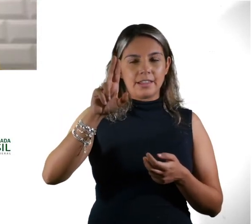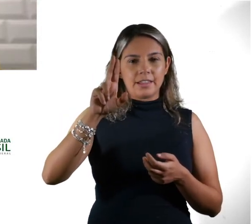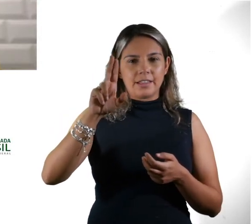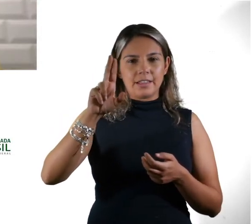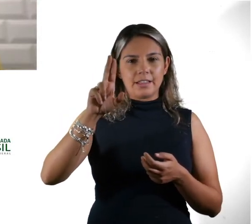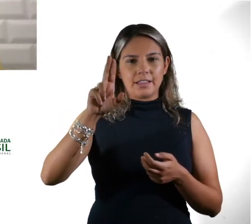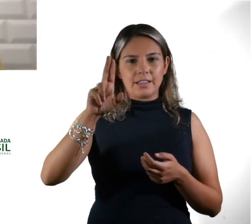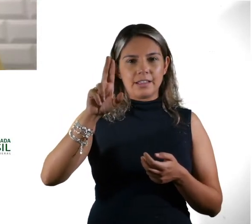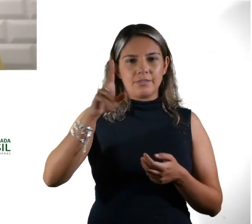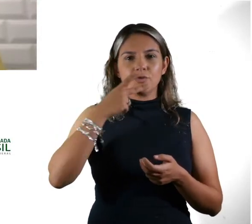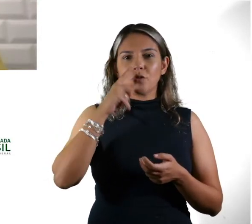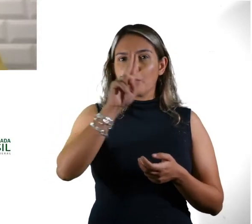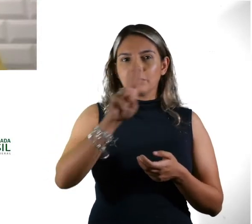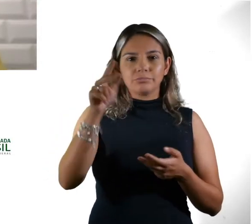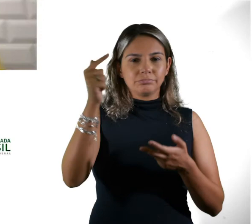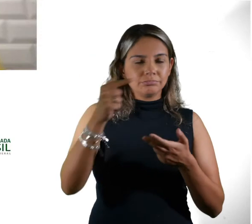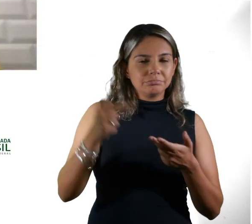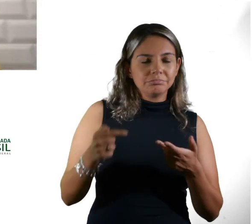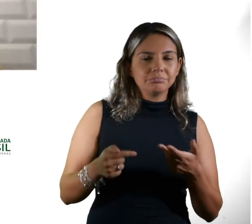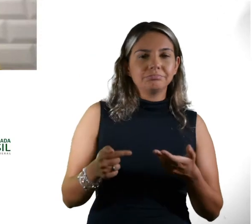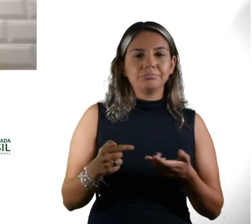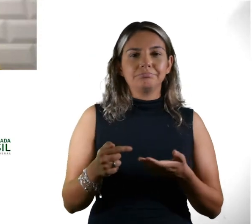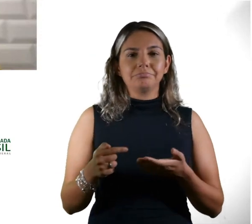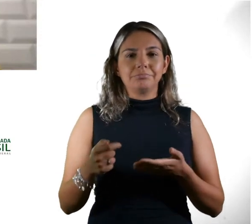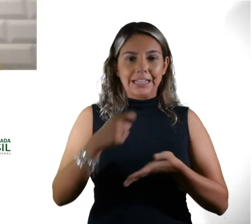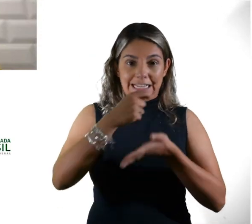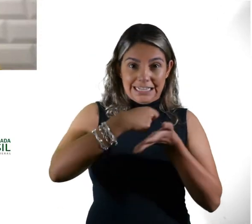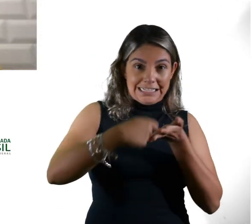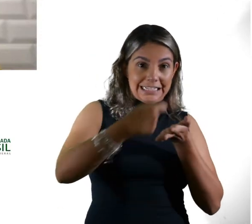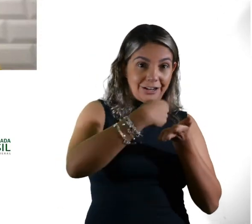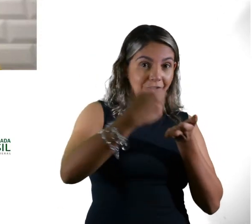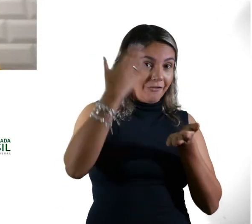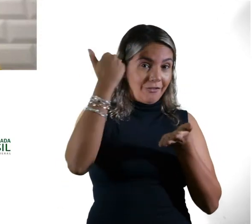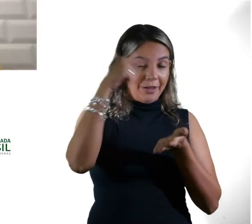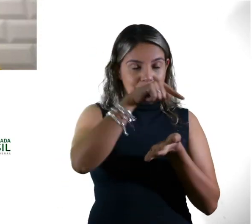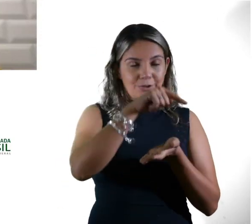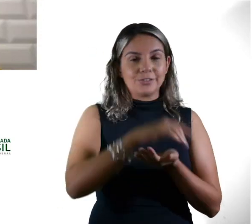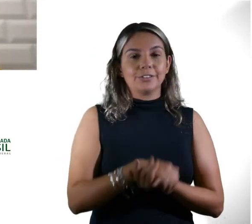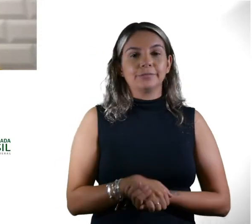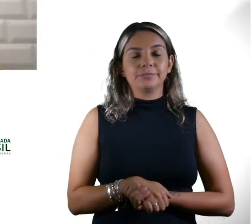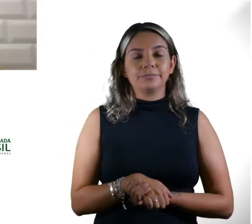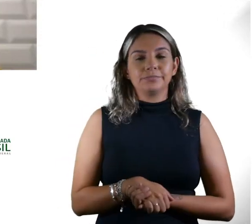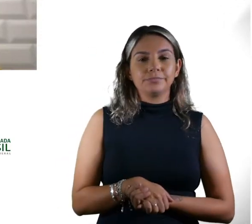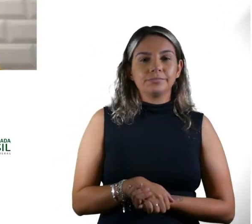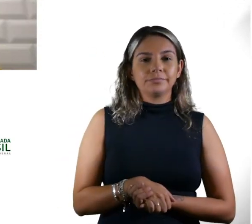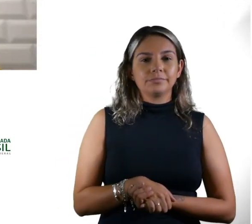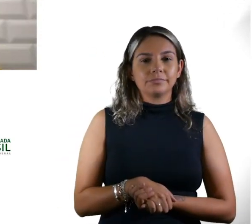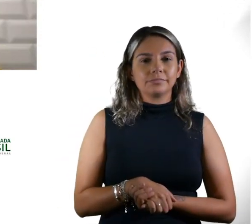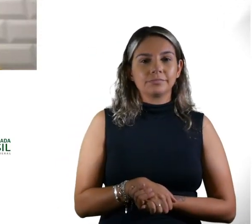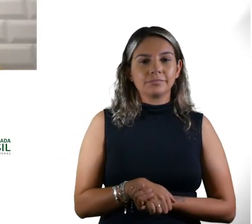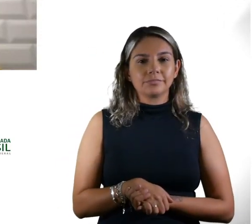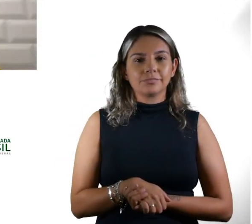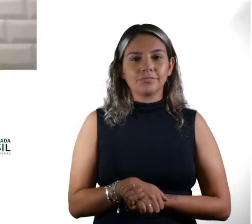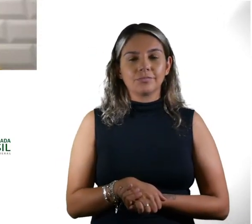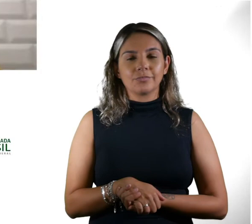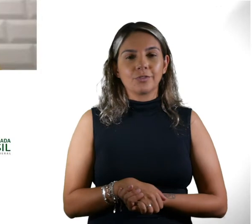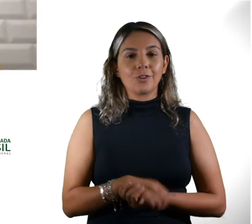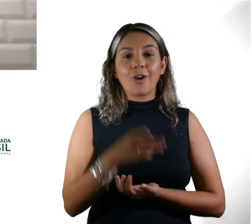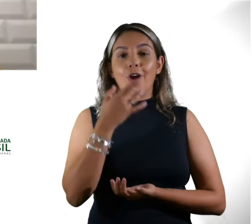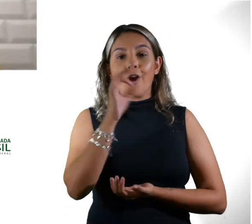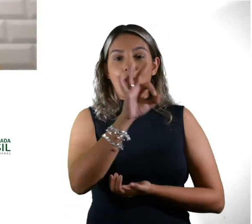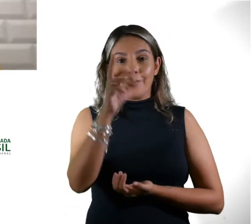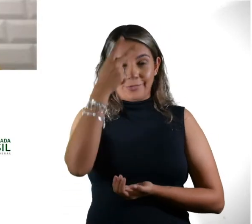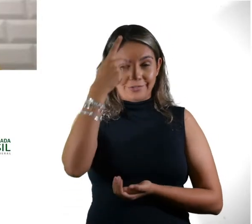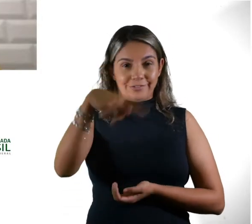Iombe Adebayo, Buki Feta, e é claro, a Chimamanda. Tá ótimo aqui, tem um monte de